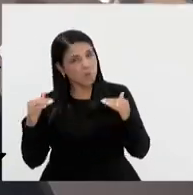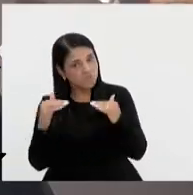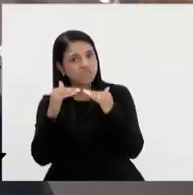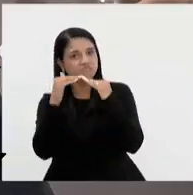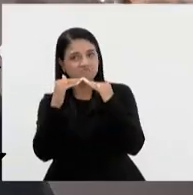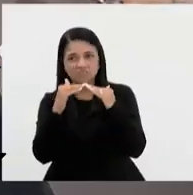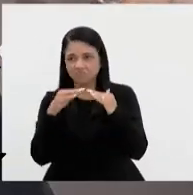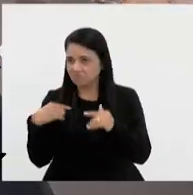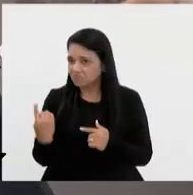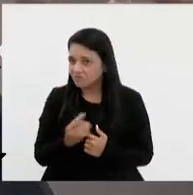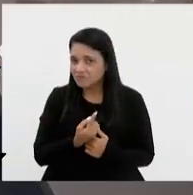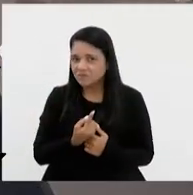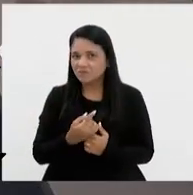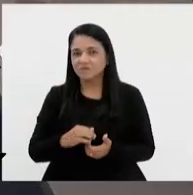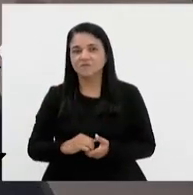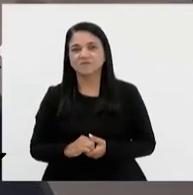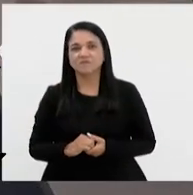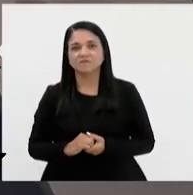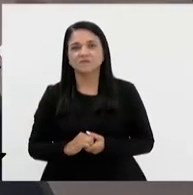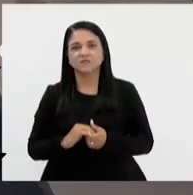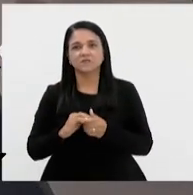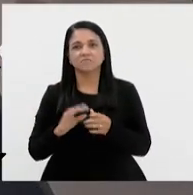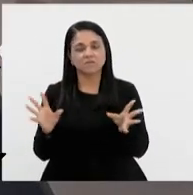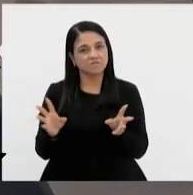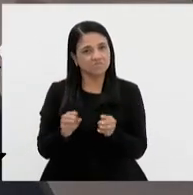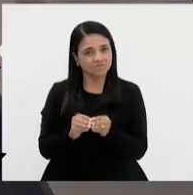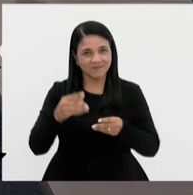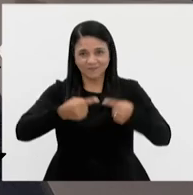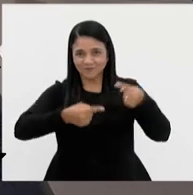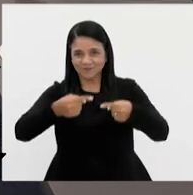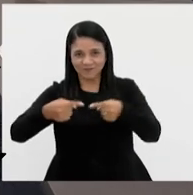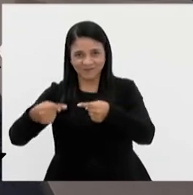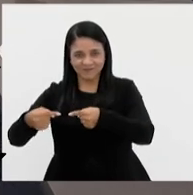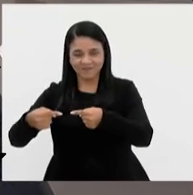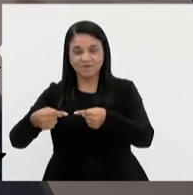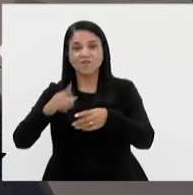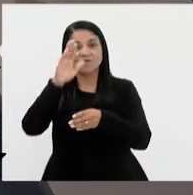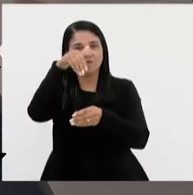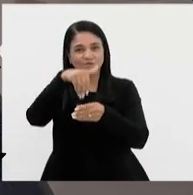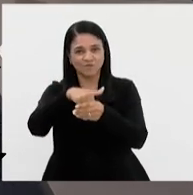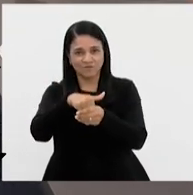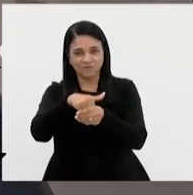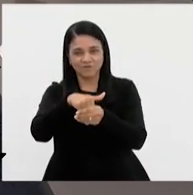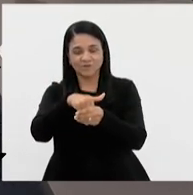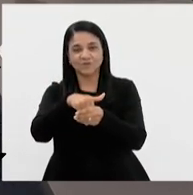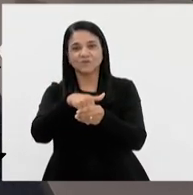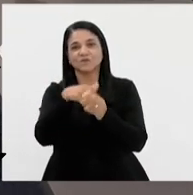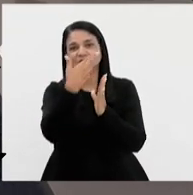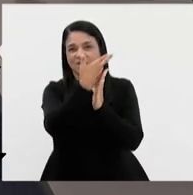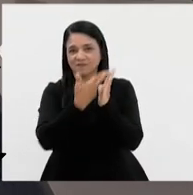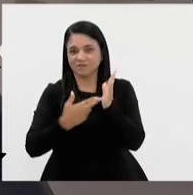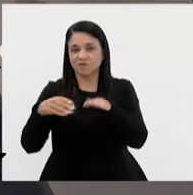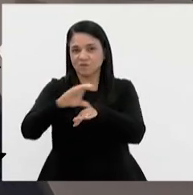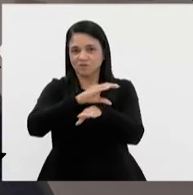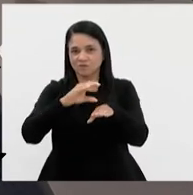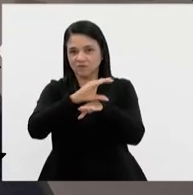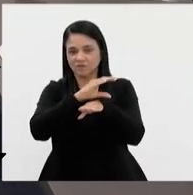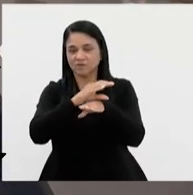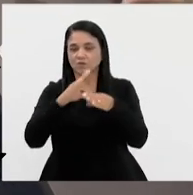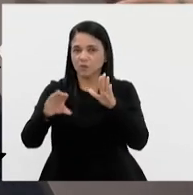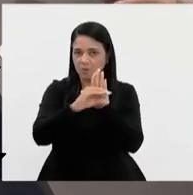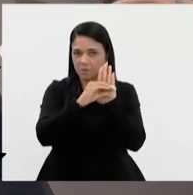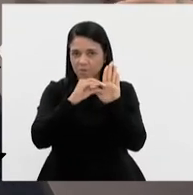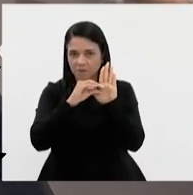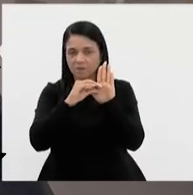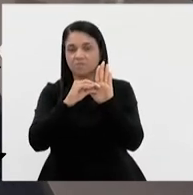acordo. Então, encerrada rapidamente a discussão, em votação para o relatório, que é a constitucionalidade com emenda, essa emenda